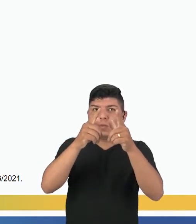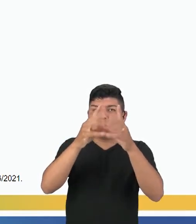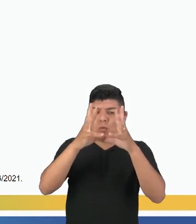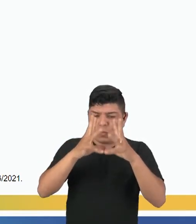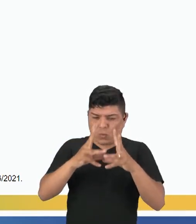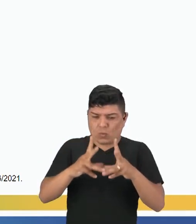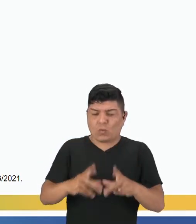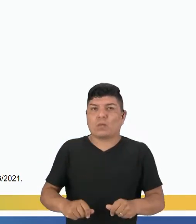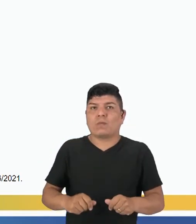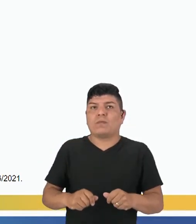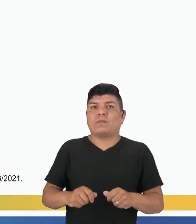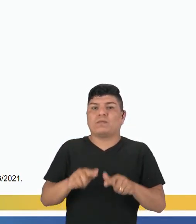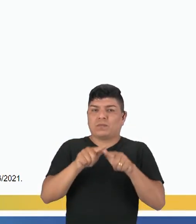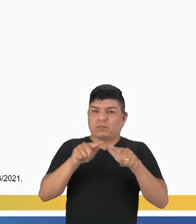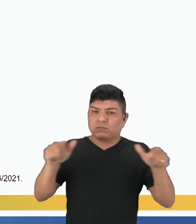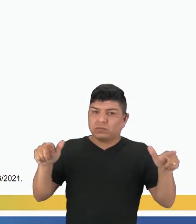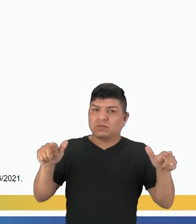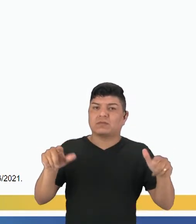pura.